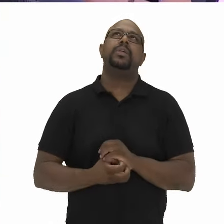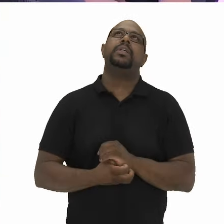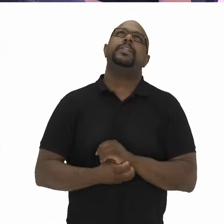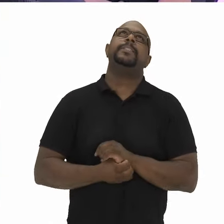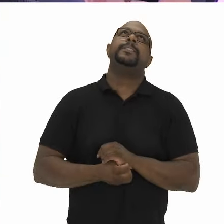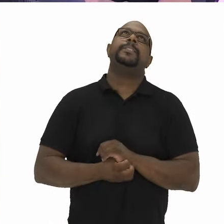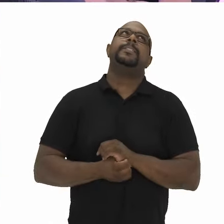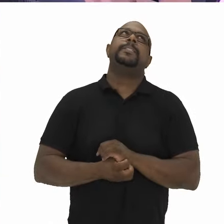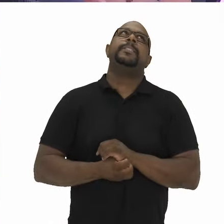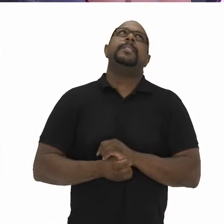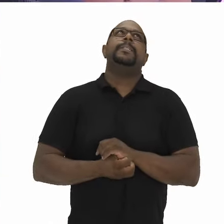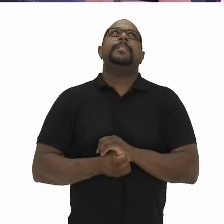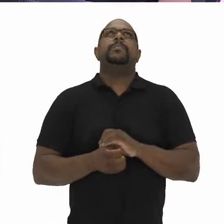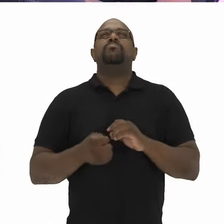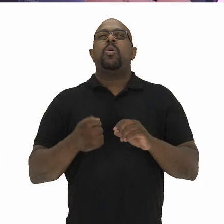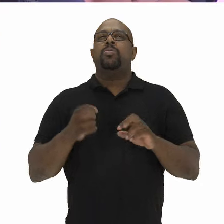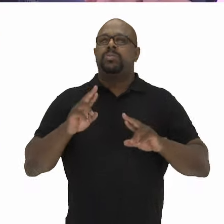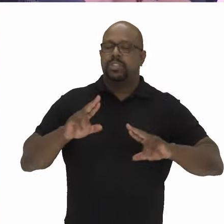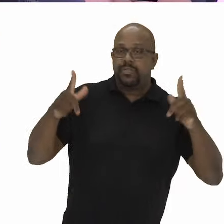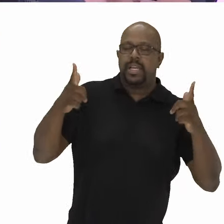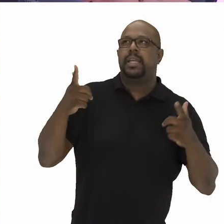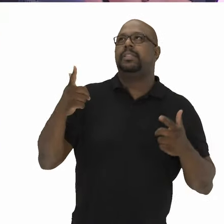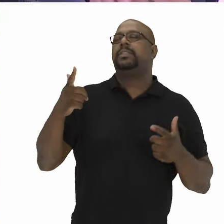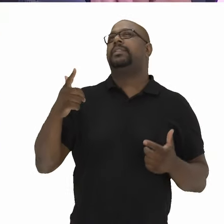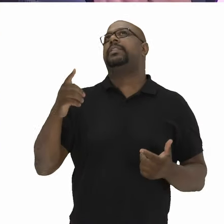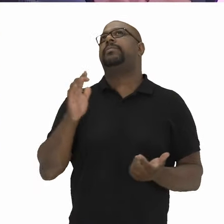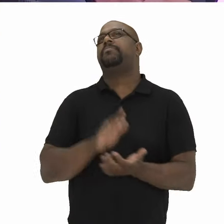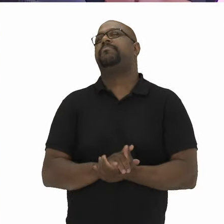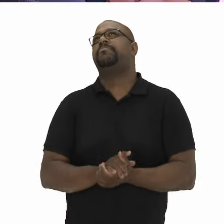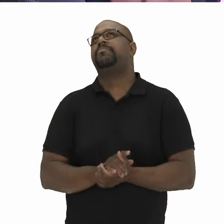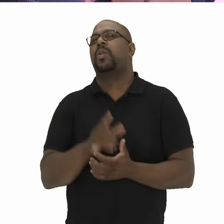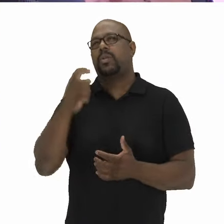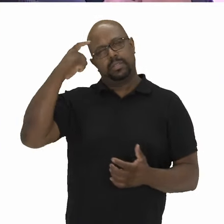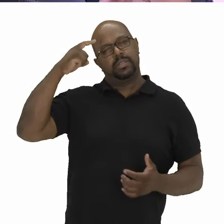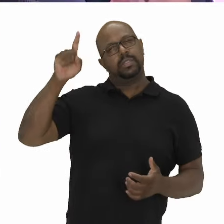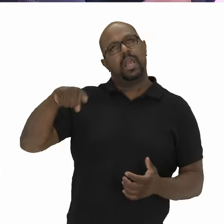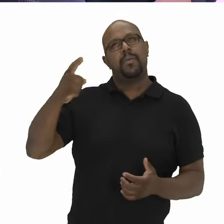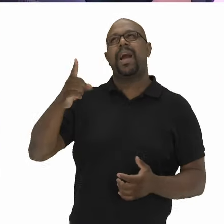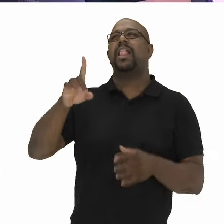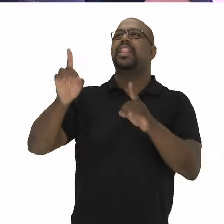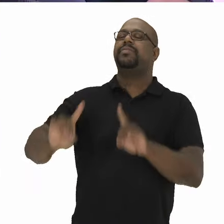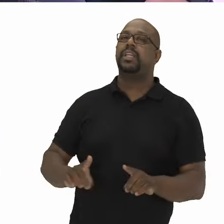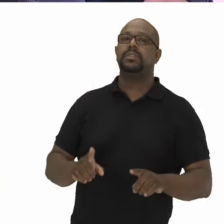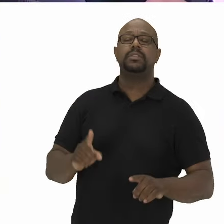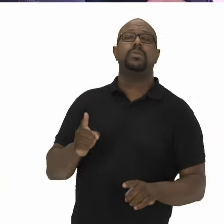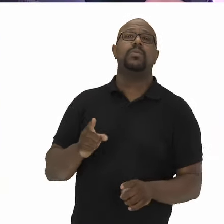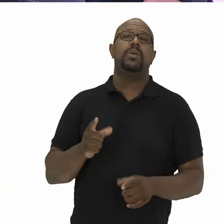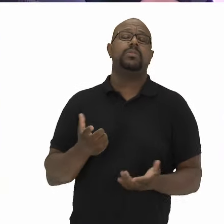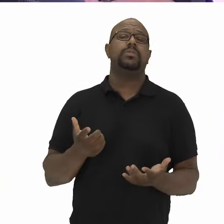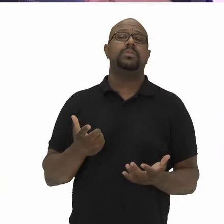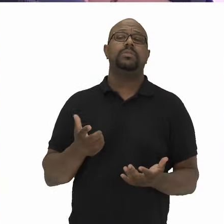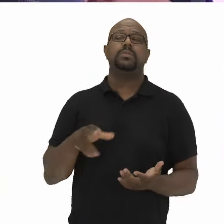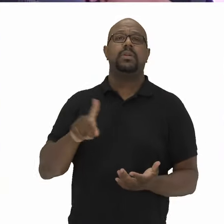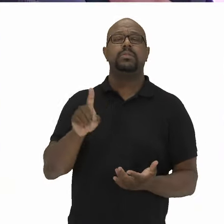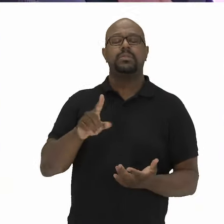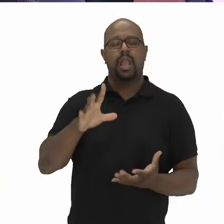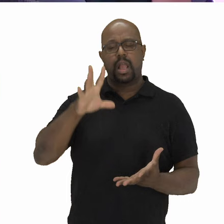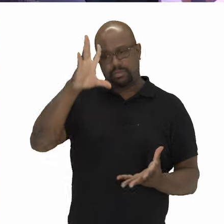outro com diferença com o que seria considerado uma deficiência e quando na